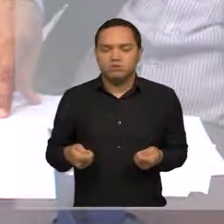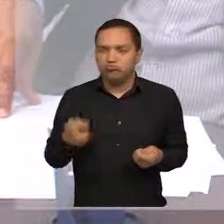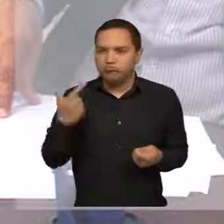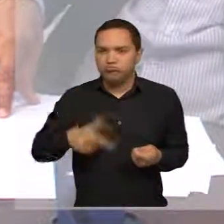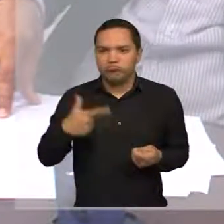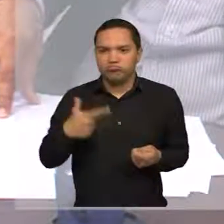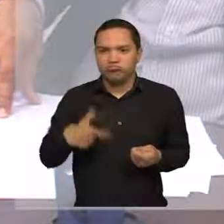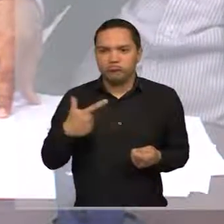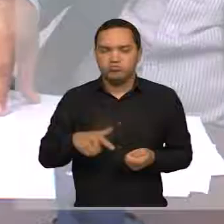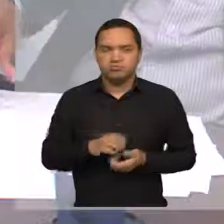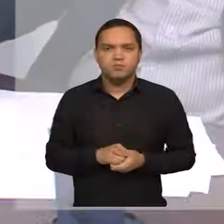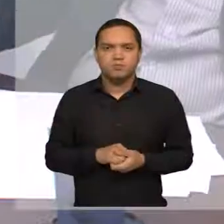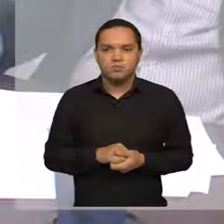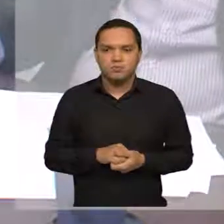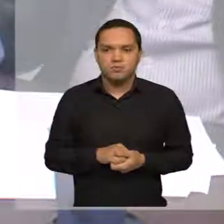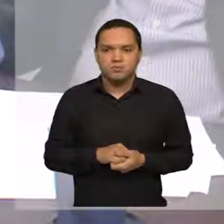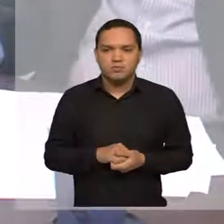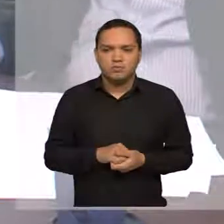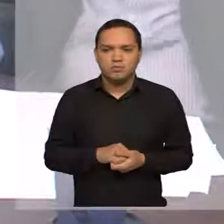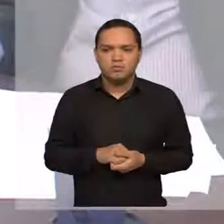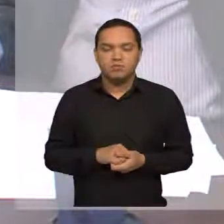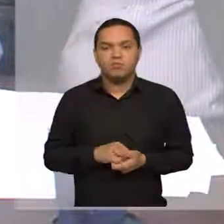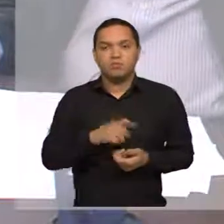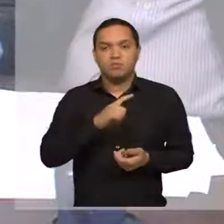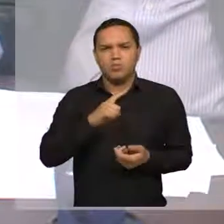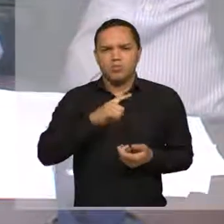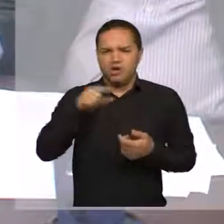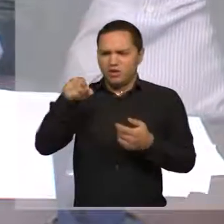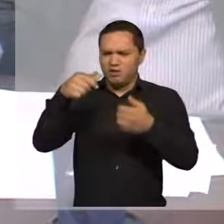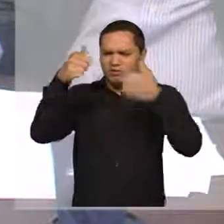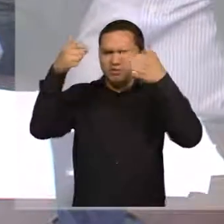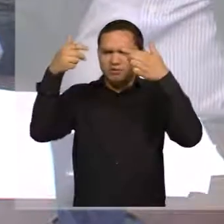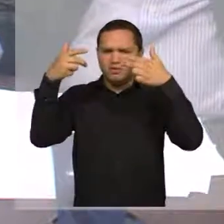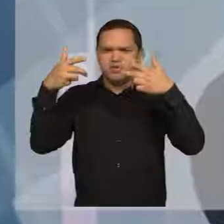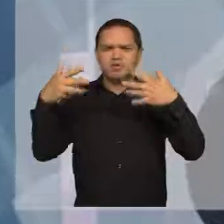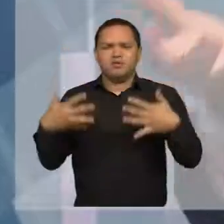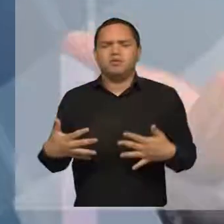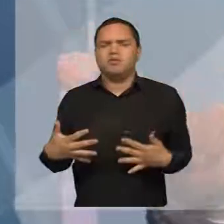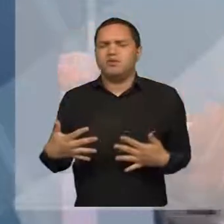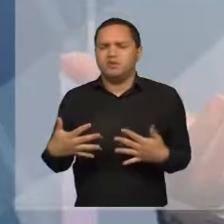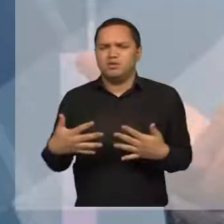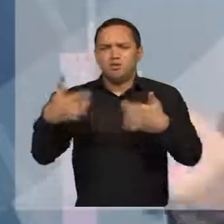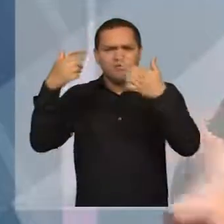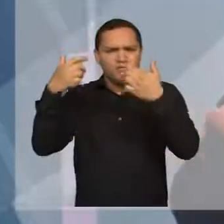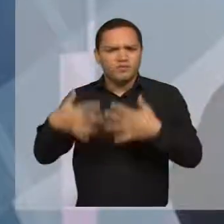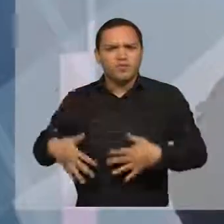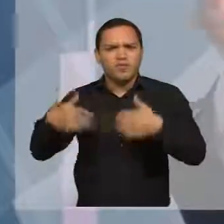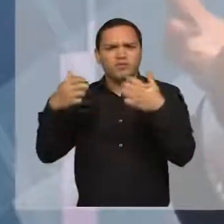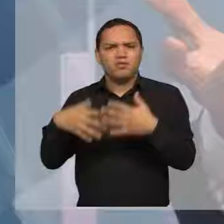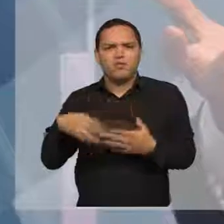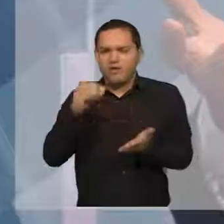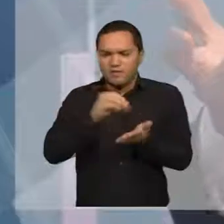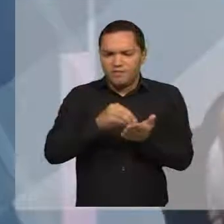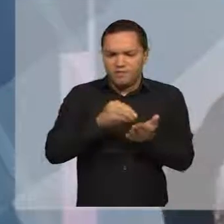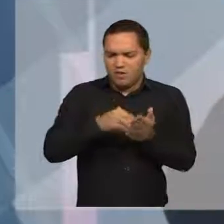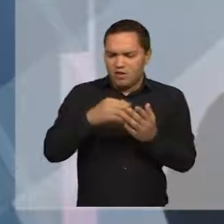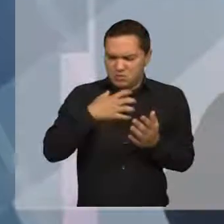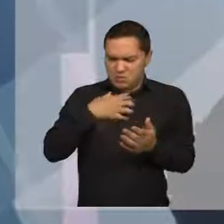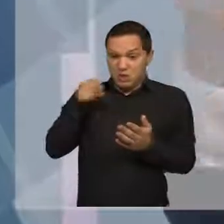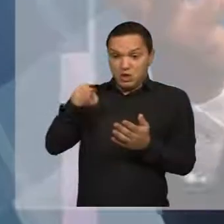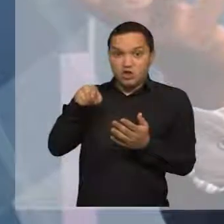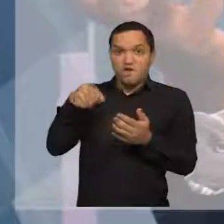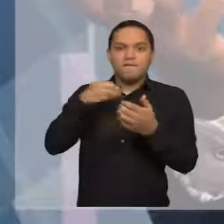agora aparece no plano. Né? Então, de um discurso desse jamais sai um plano, uma elaboração de um plano.